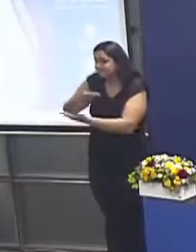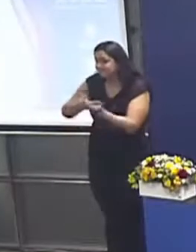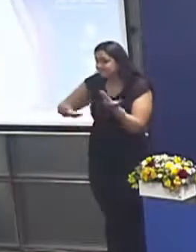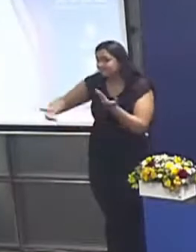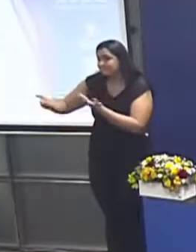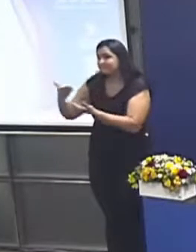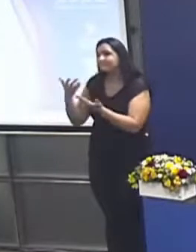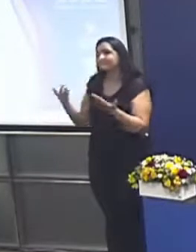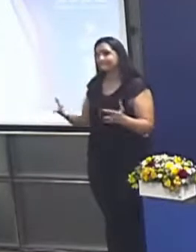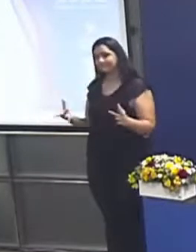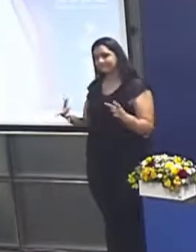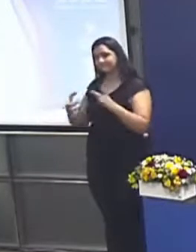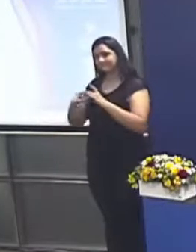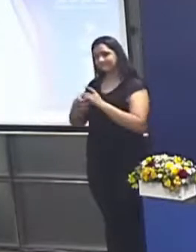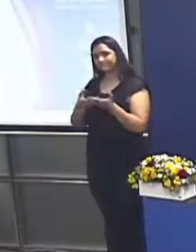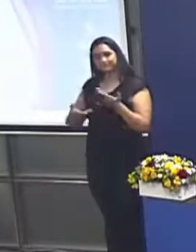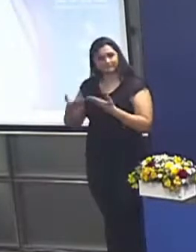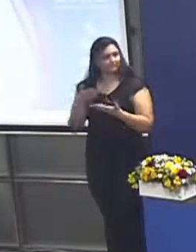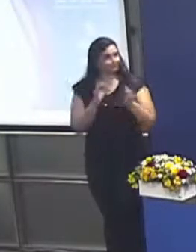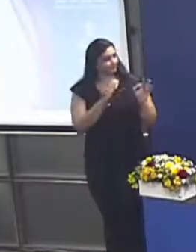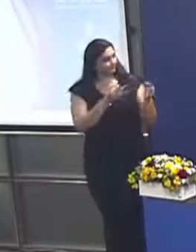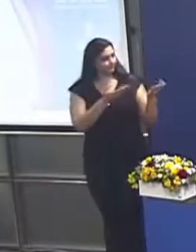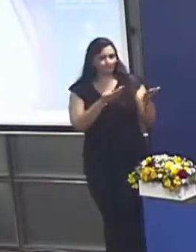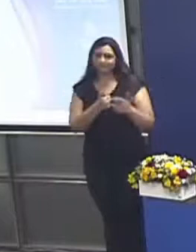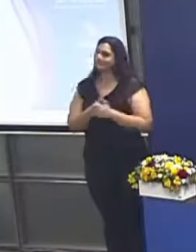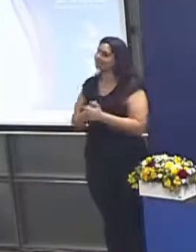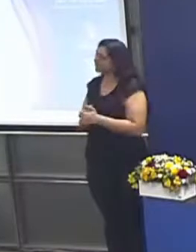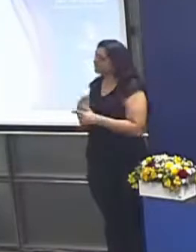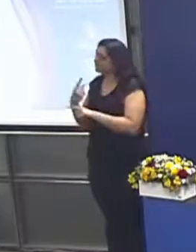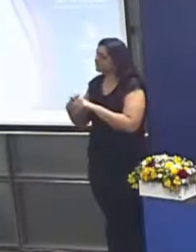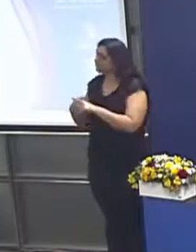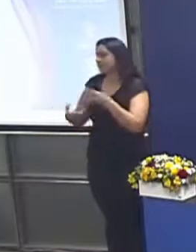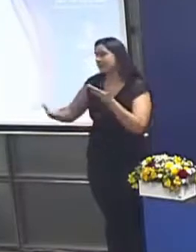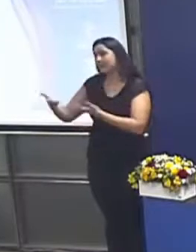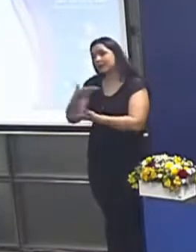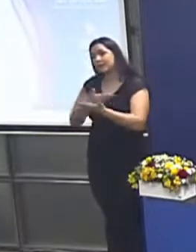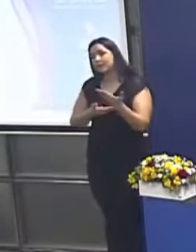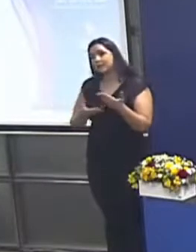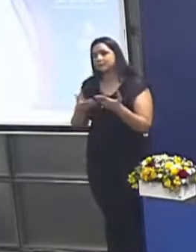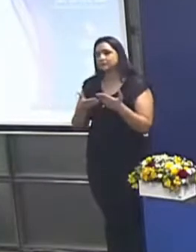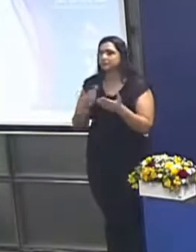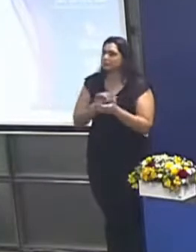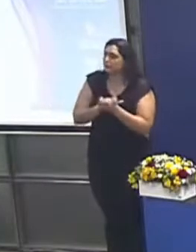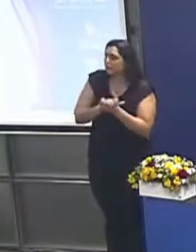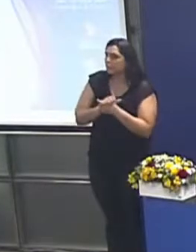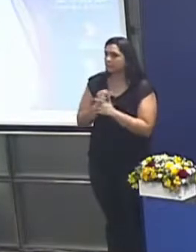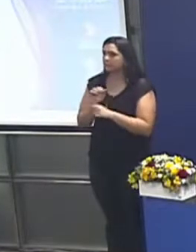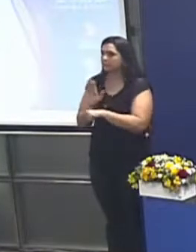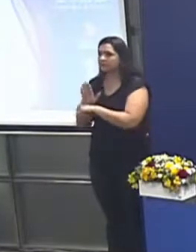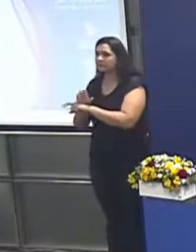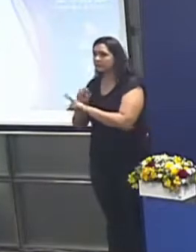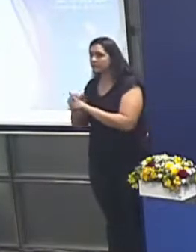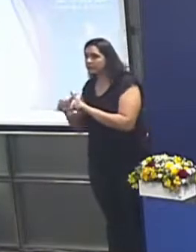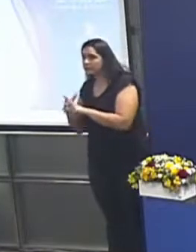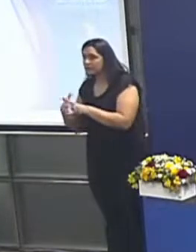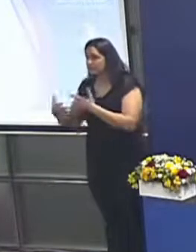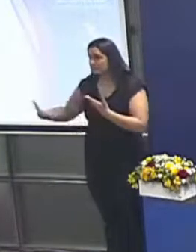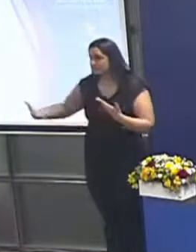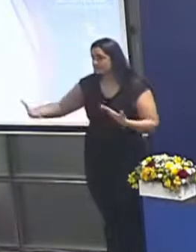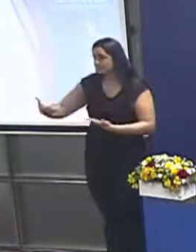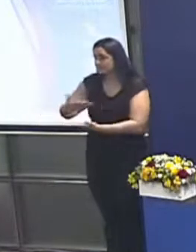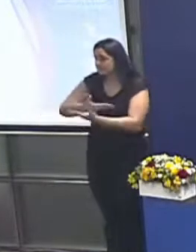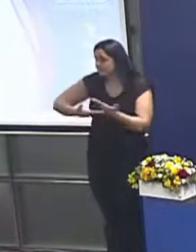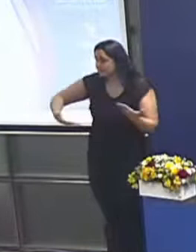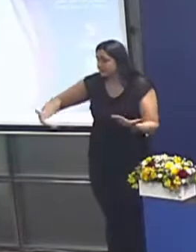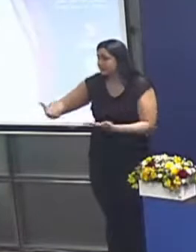também dos afetos, né, Zé Américo? Porque tem a relação aí da esposa, assistente social, essa construção